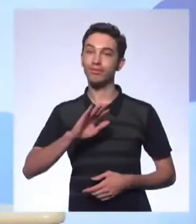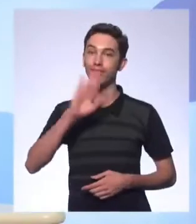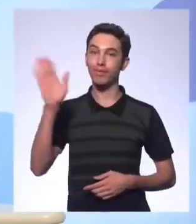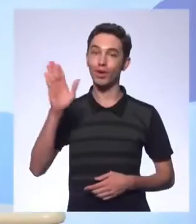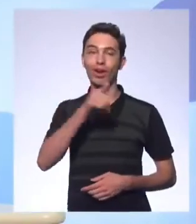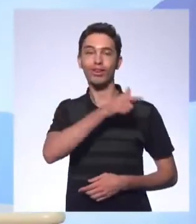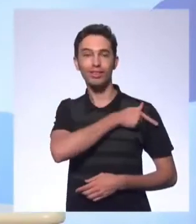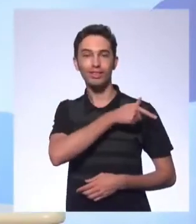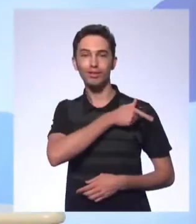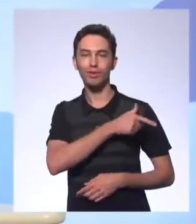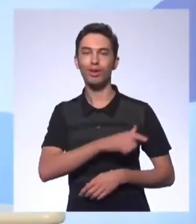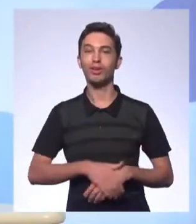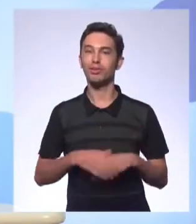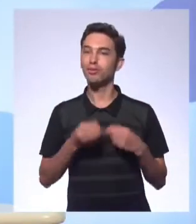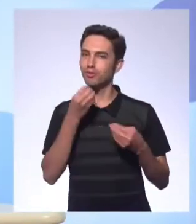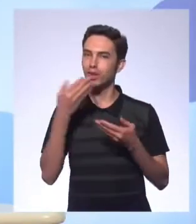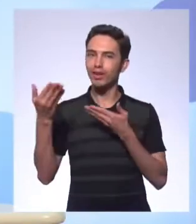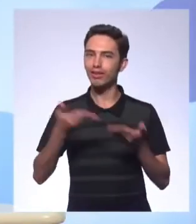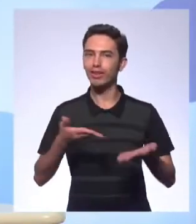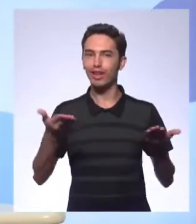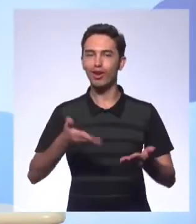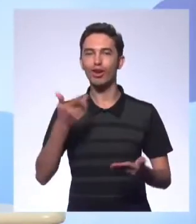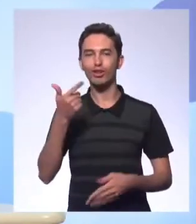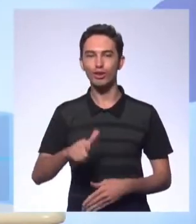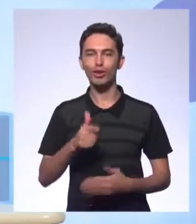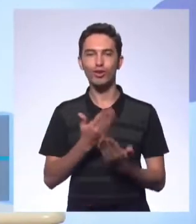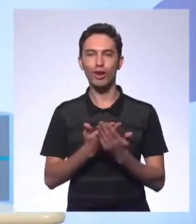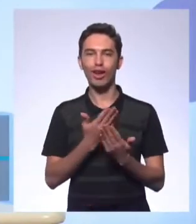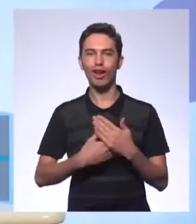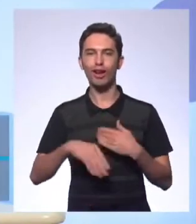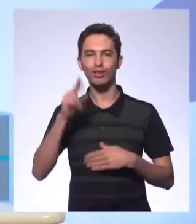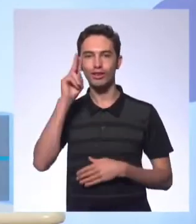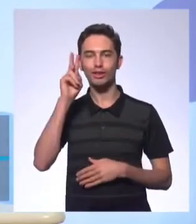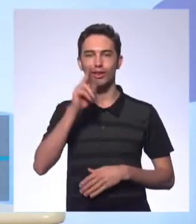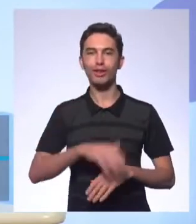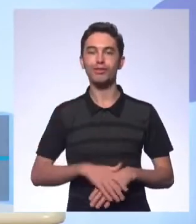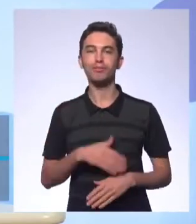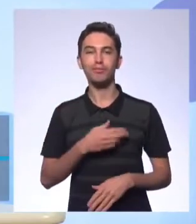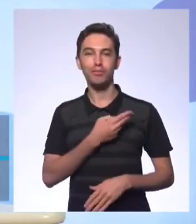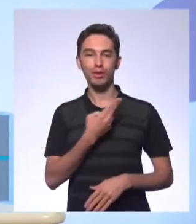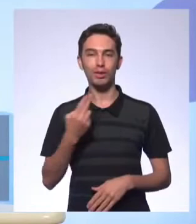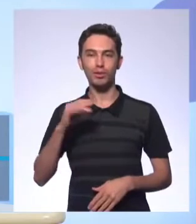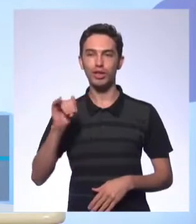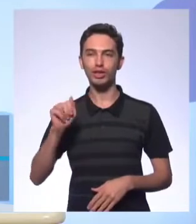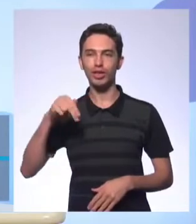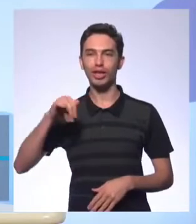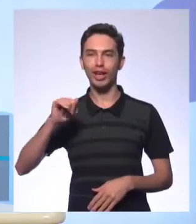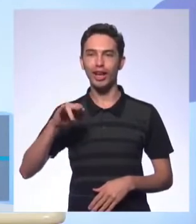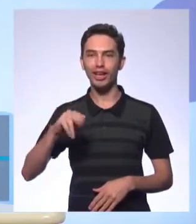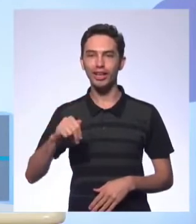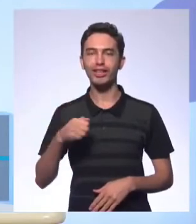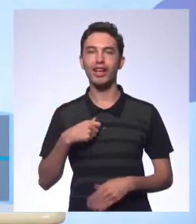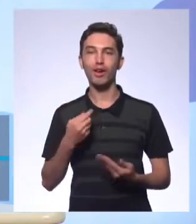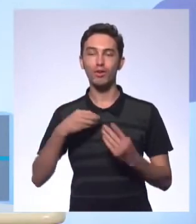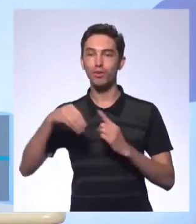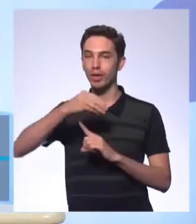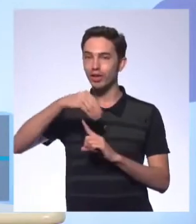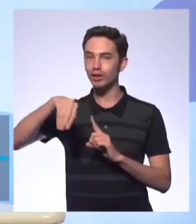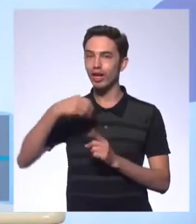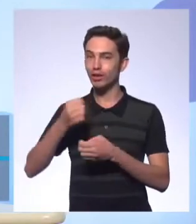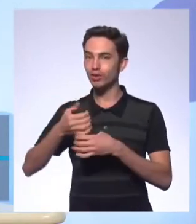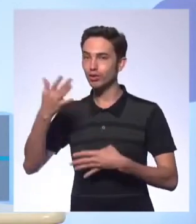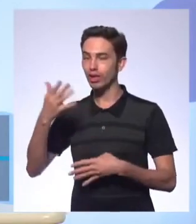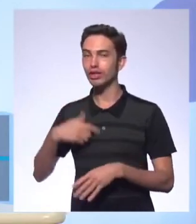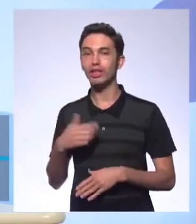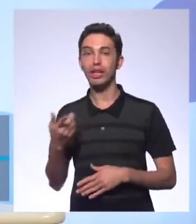Olá, sétimo ano! Sejam bem-vindos para mais essa aula de História. Eu sou a professora Janaína Jardim, vou mediar o chat aqui com vocês